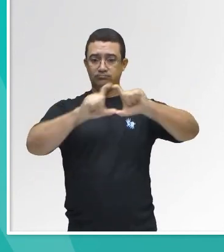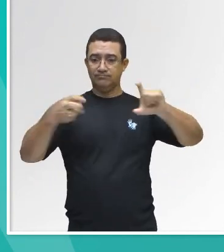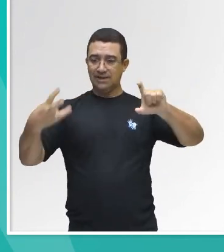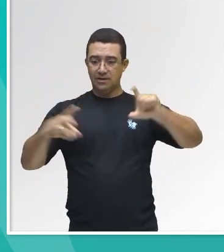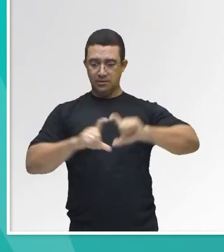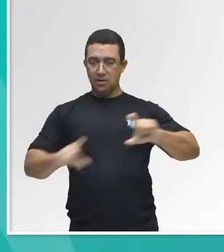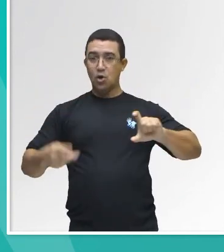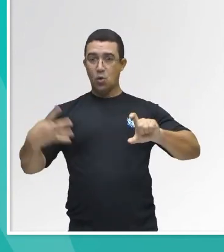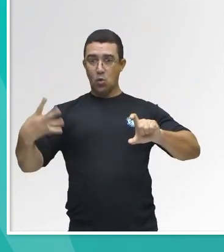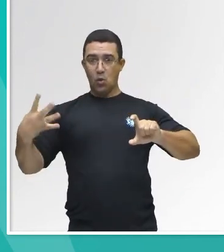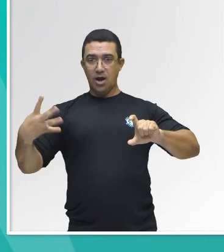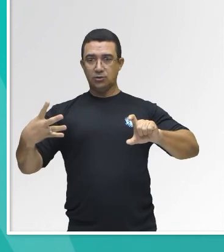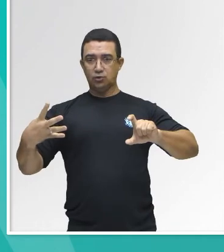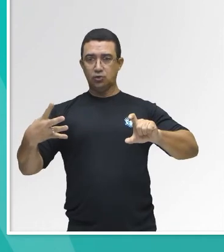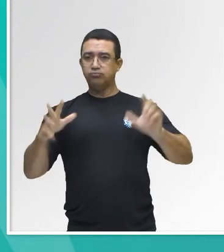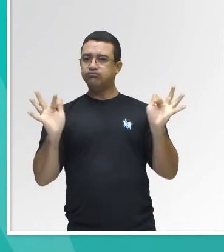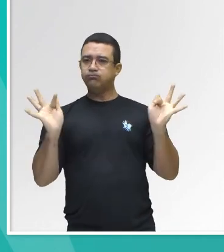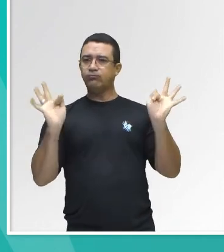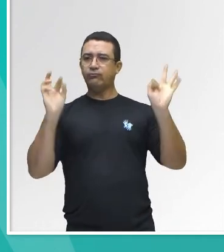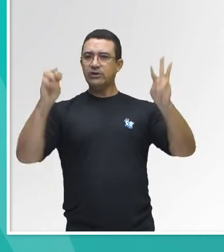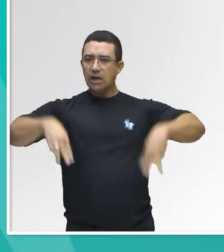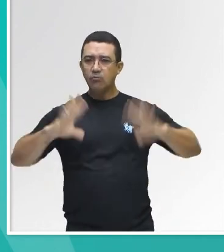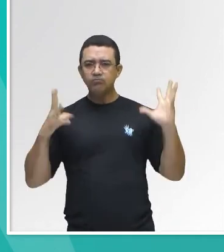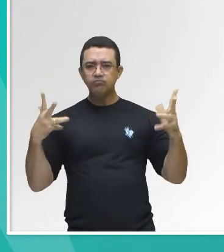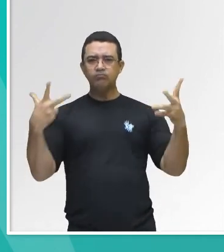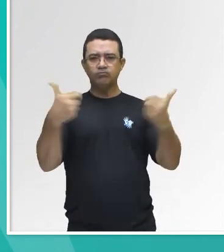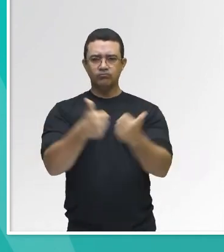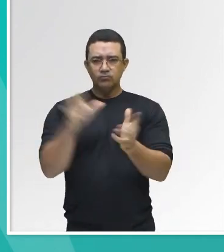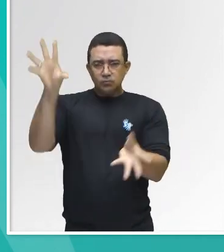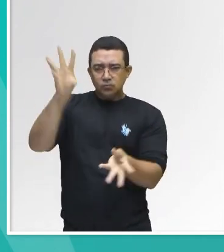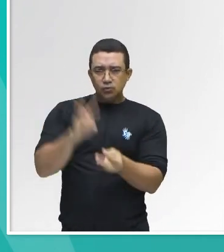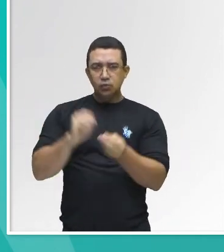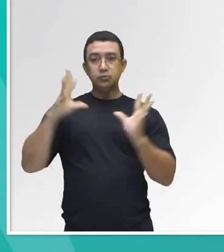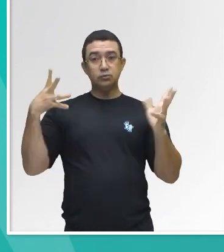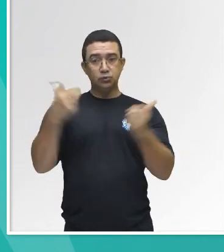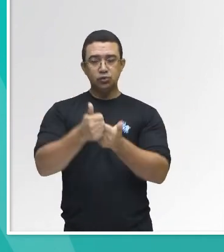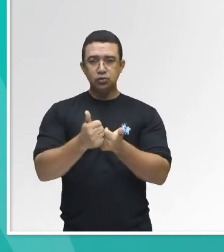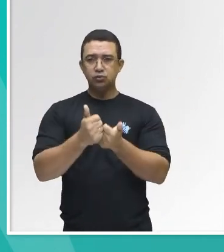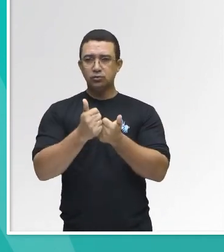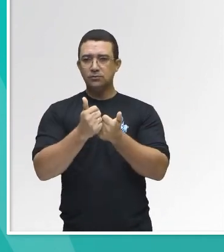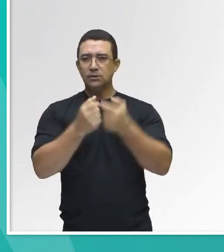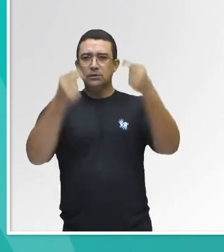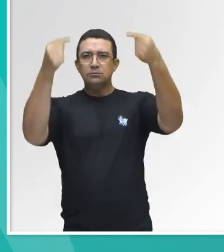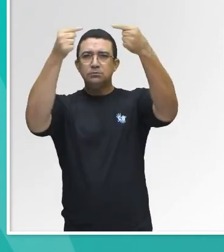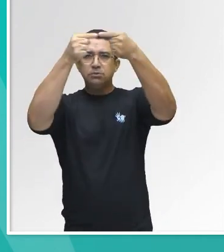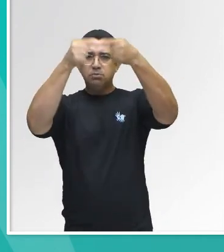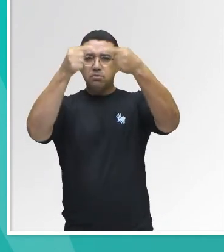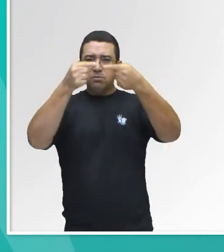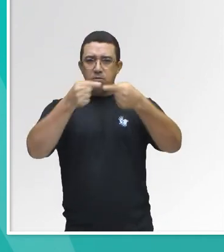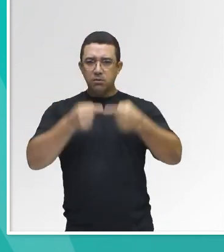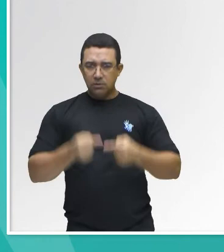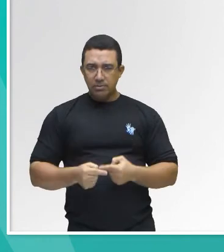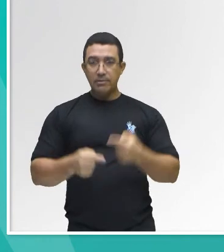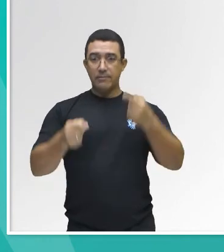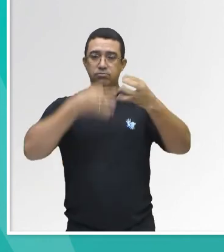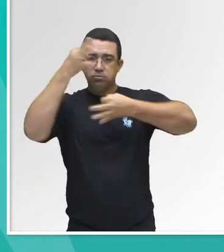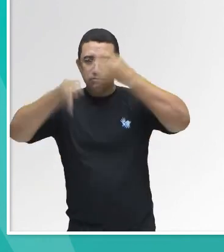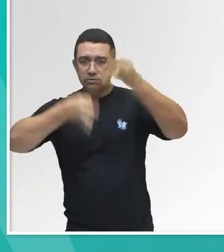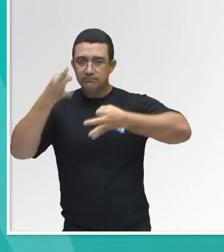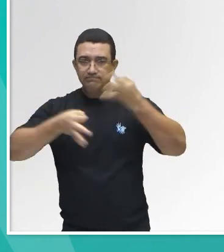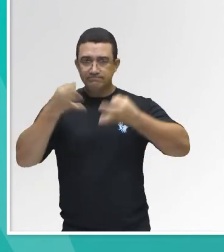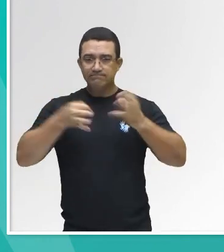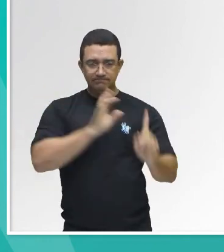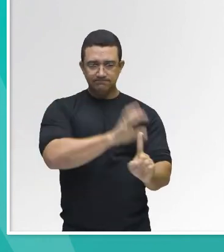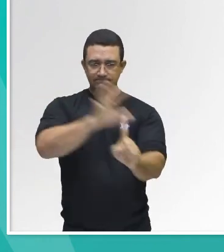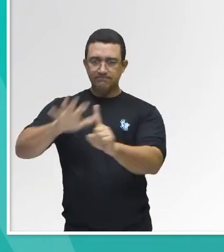Se sintetiza o exposto, ressaltando os argumentos mais importantes e ou convincentes. Tudo